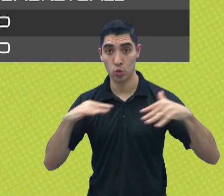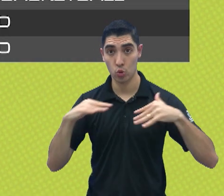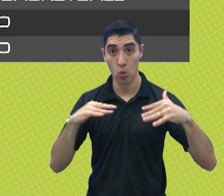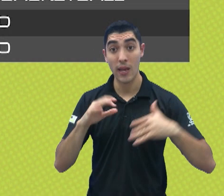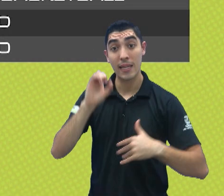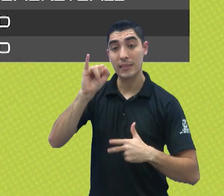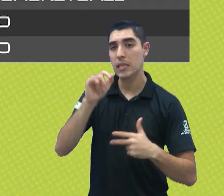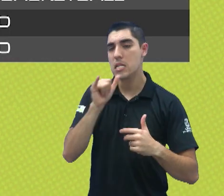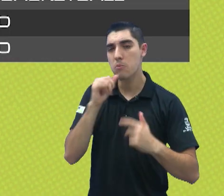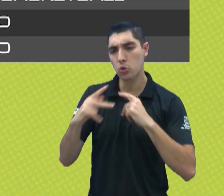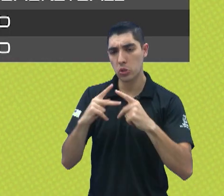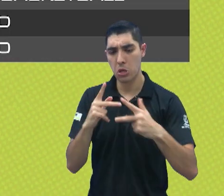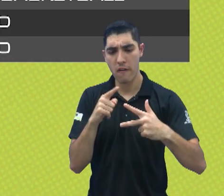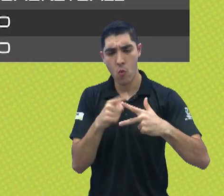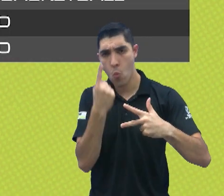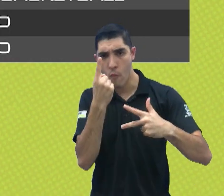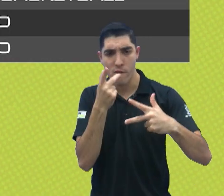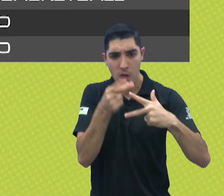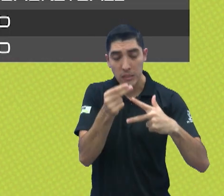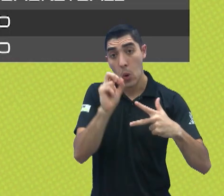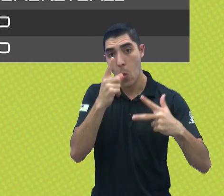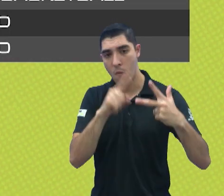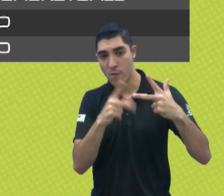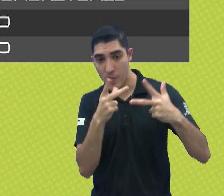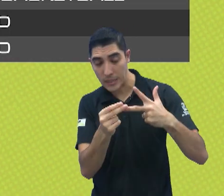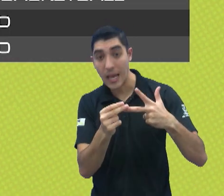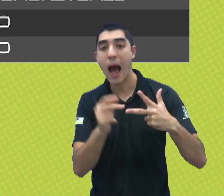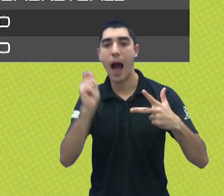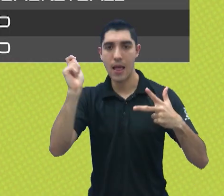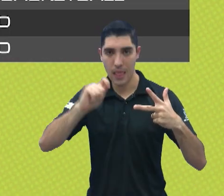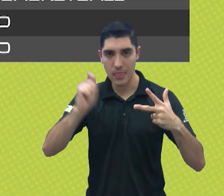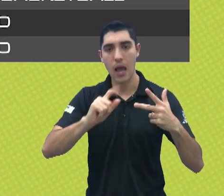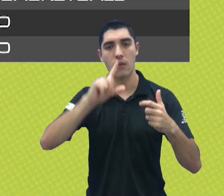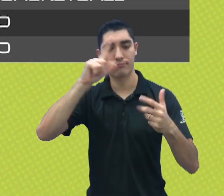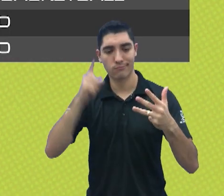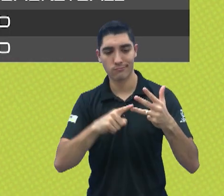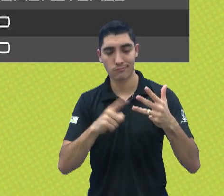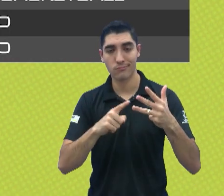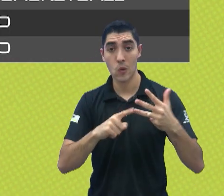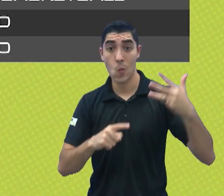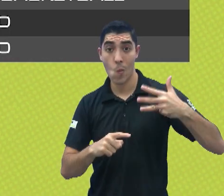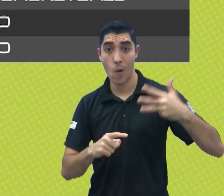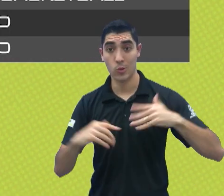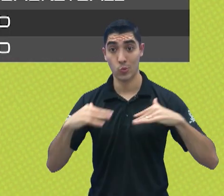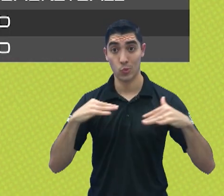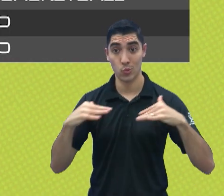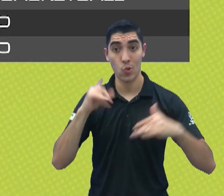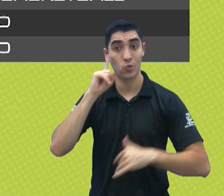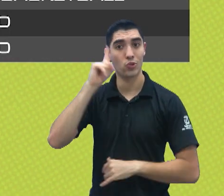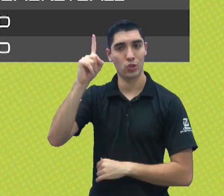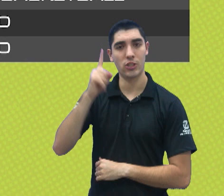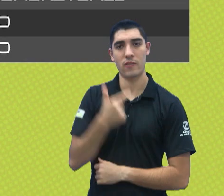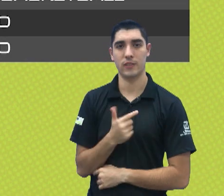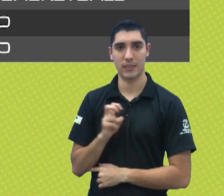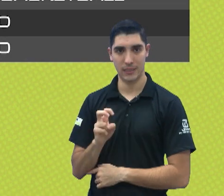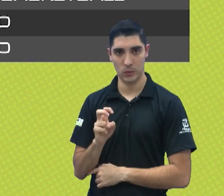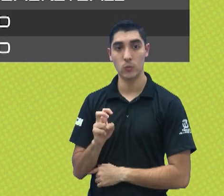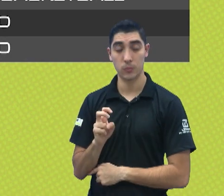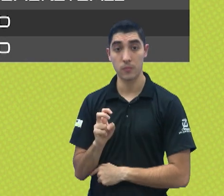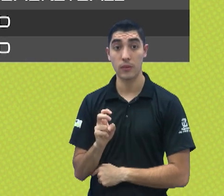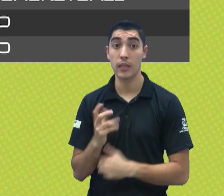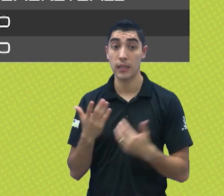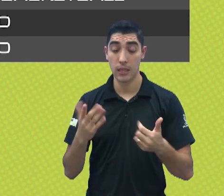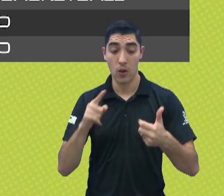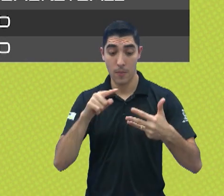2 partidas lá em São Paulo, já garante aí a vinda para São José dos Campos no dia 25. E aí pode ser que